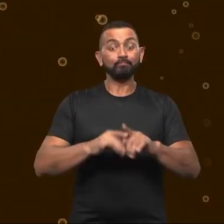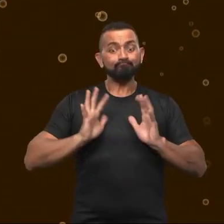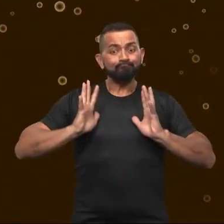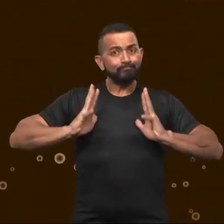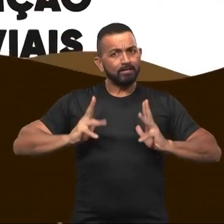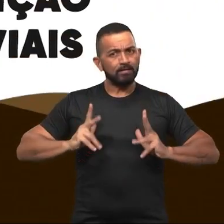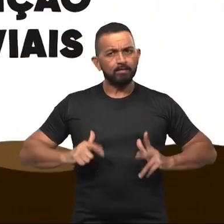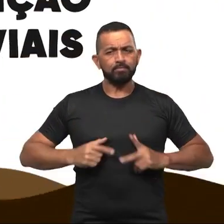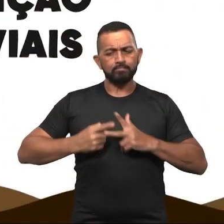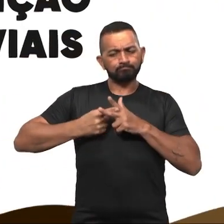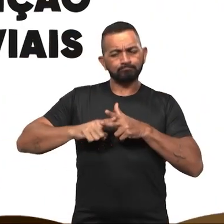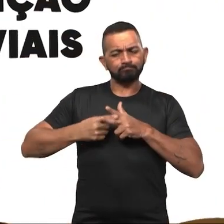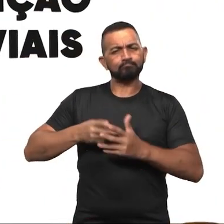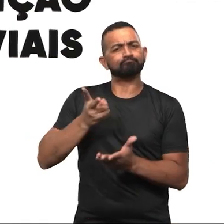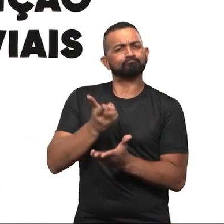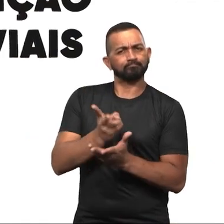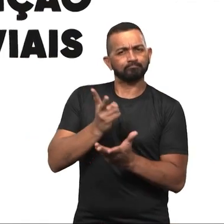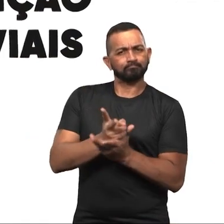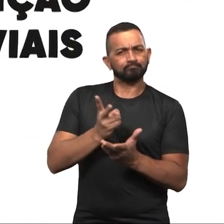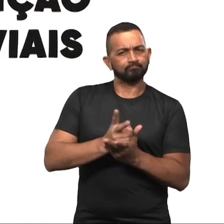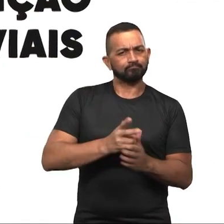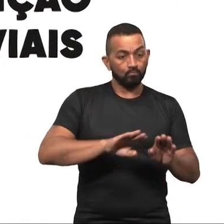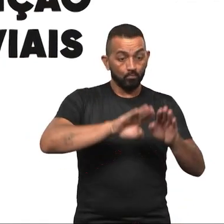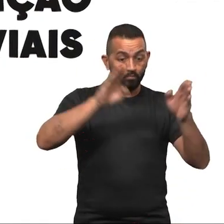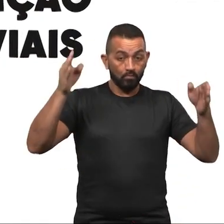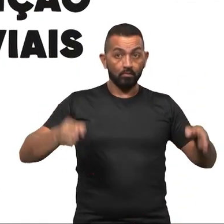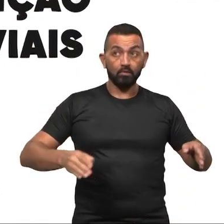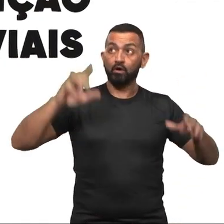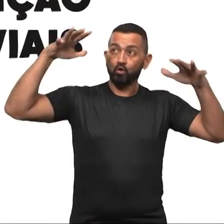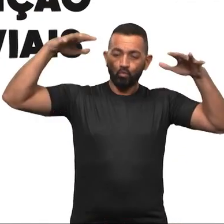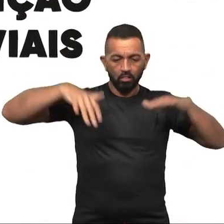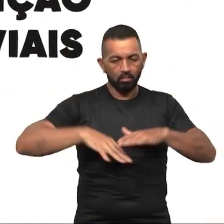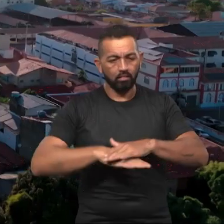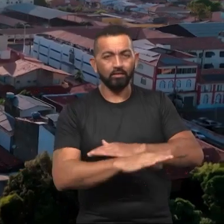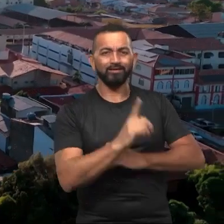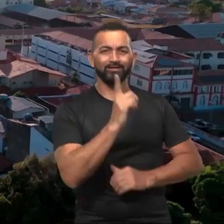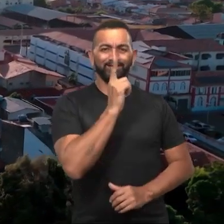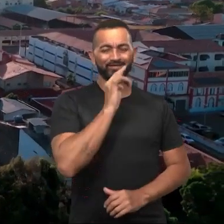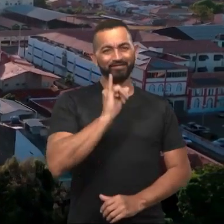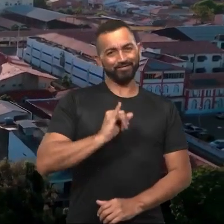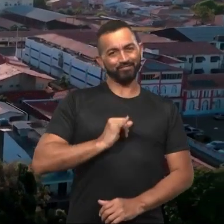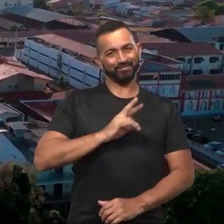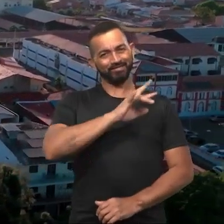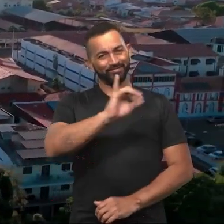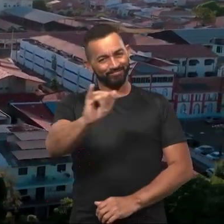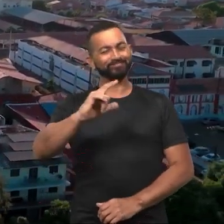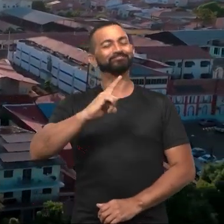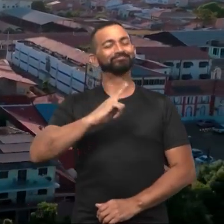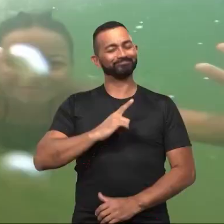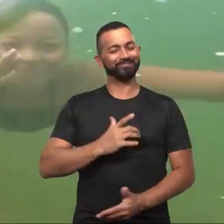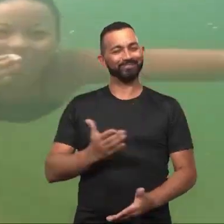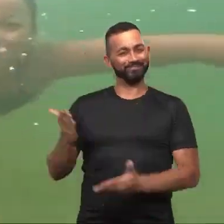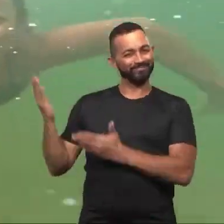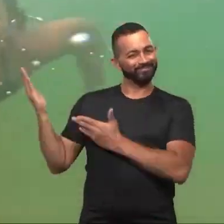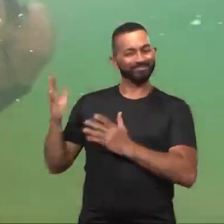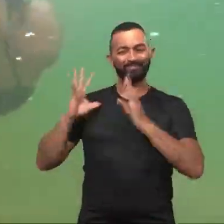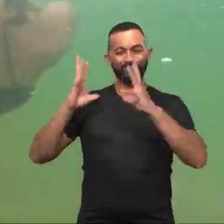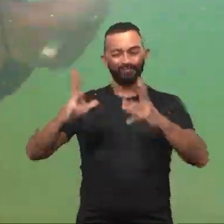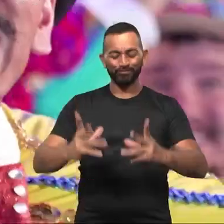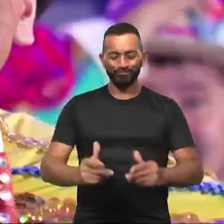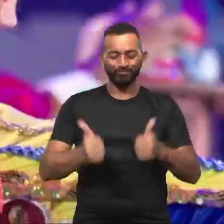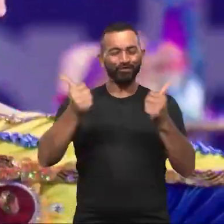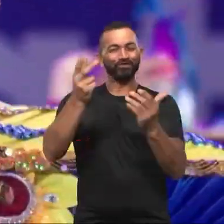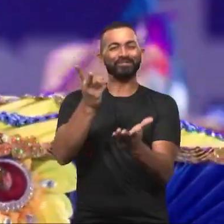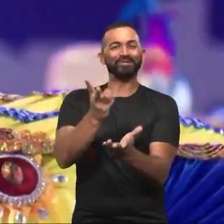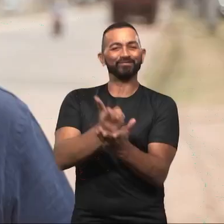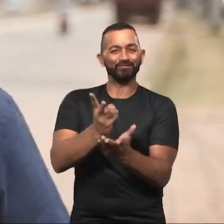Limpeza e manutenção permanente das galerias pluviais. Imperatriz vai ser assim. Tudo que é bom